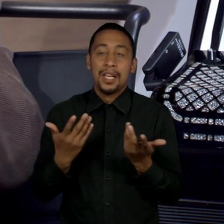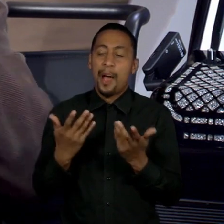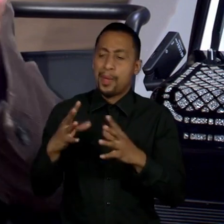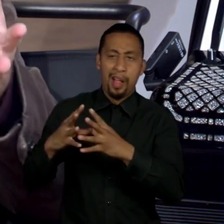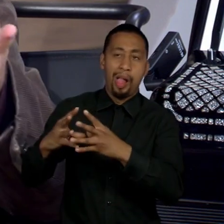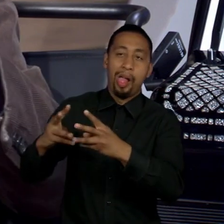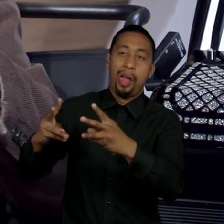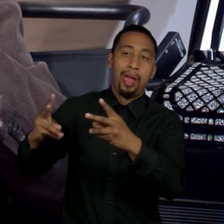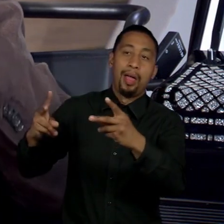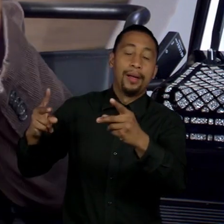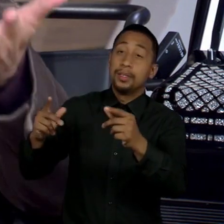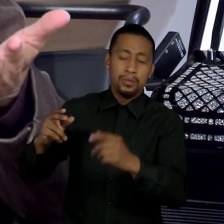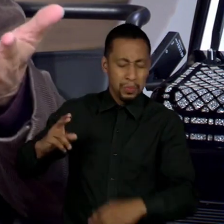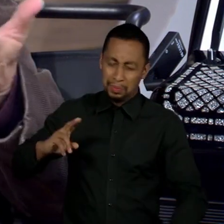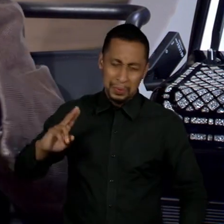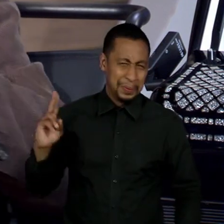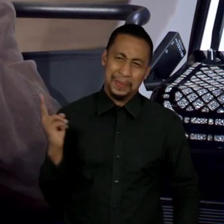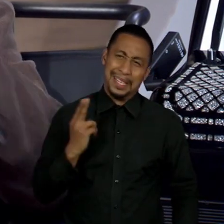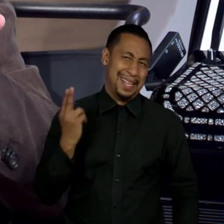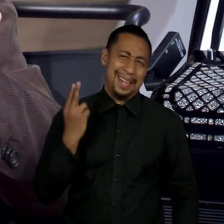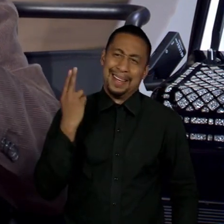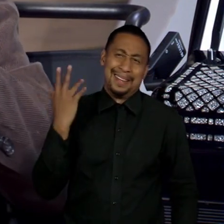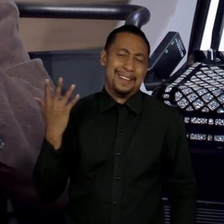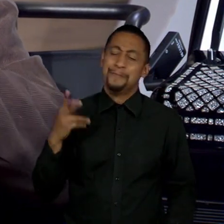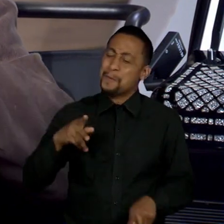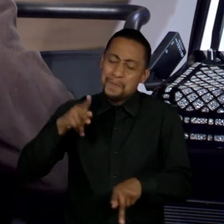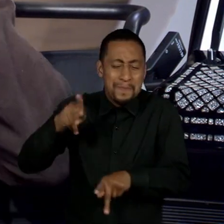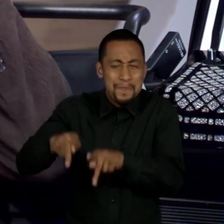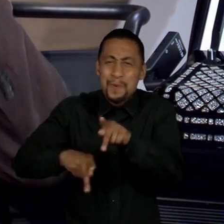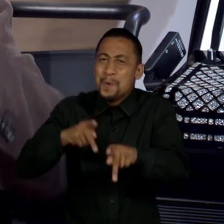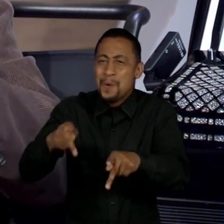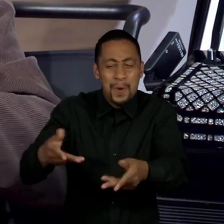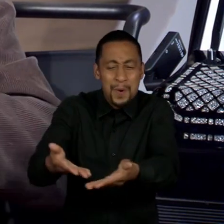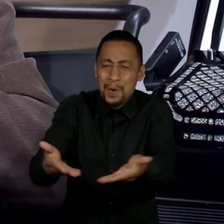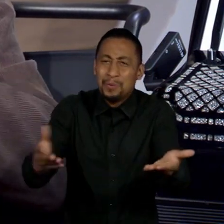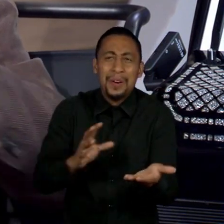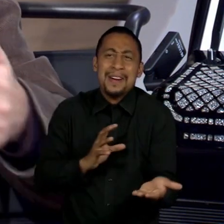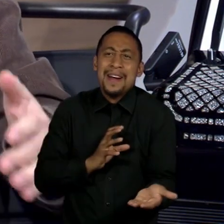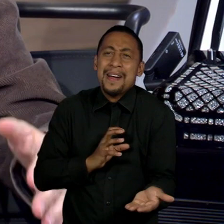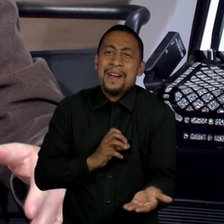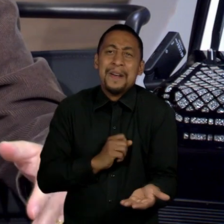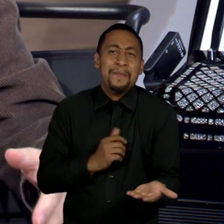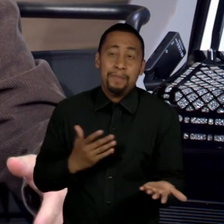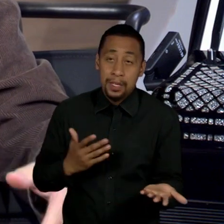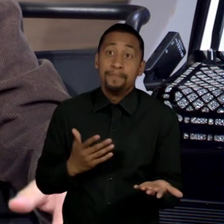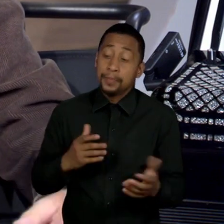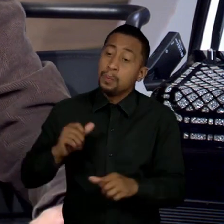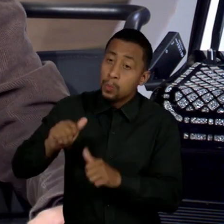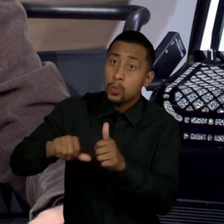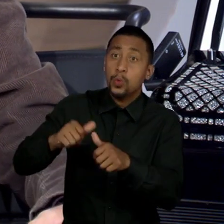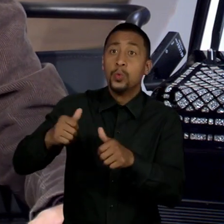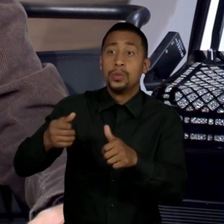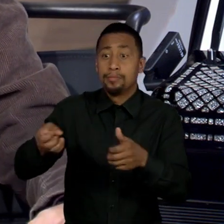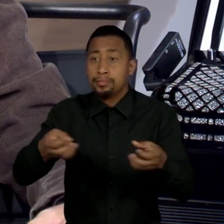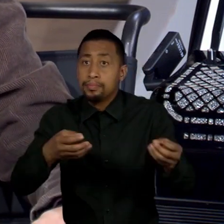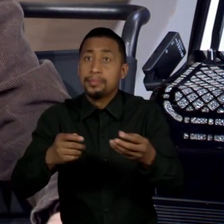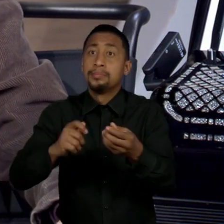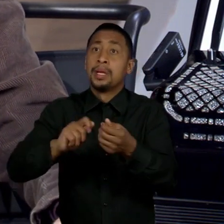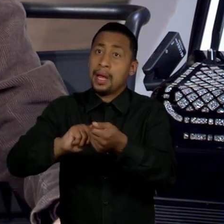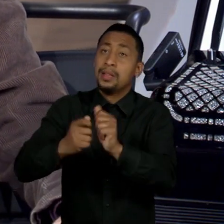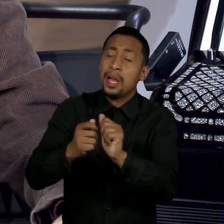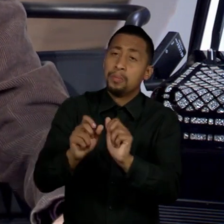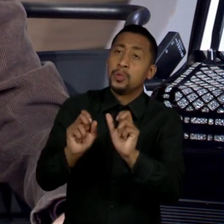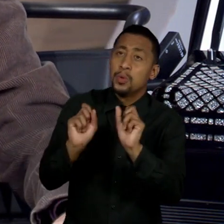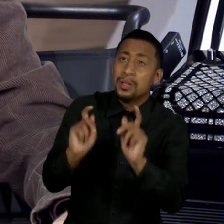amordaçado, desaparecer, porque Exato. Ele é popular, ele é do povo. Então, as suas reinvenções, e aí, para completar, só